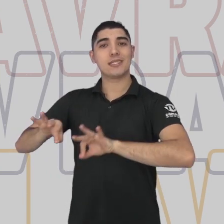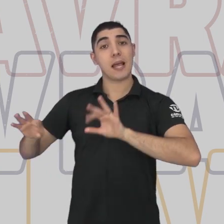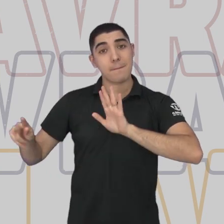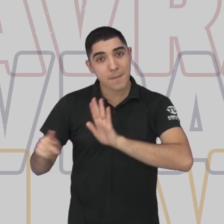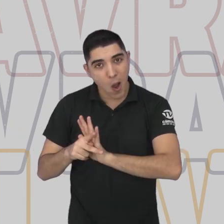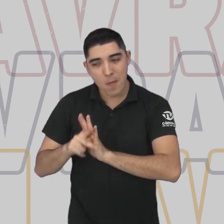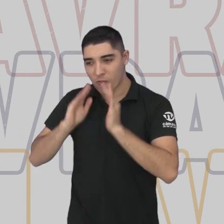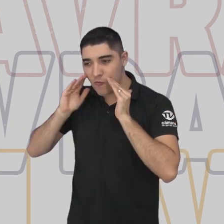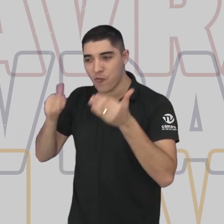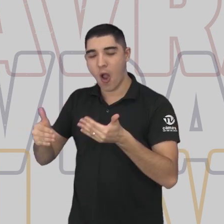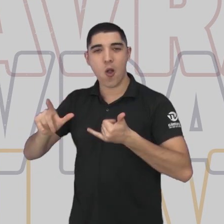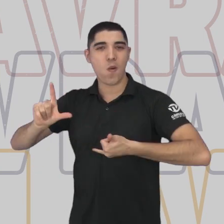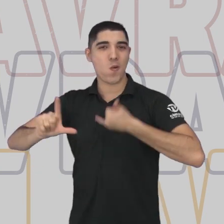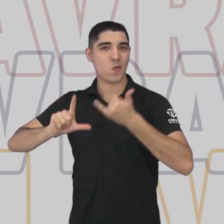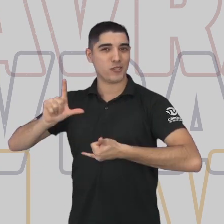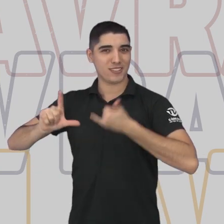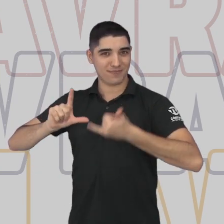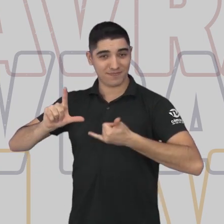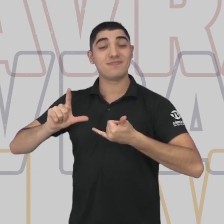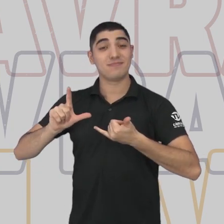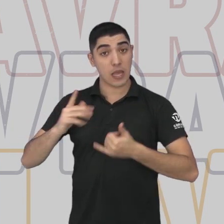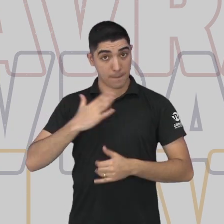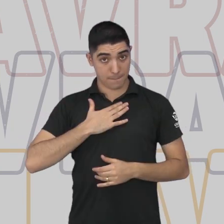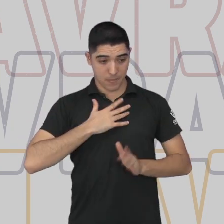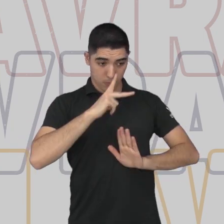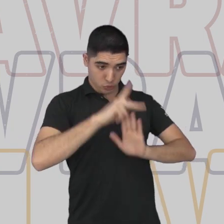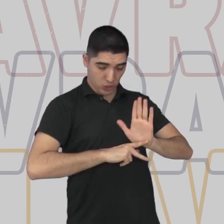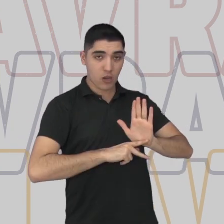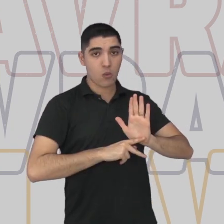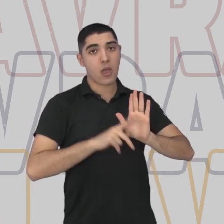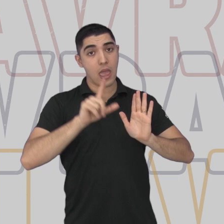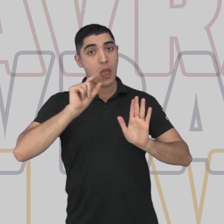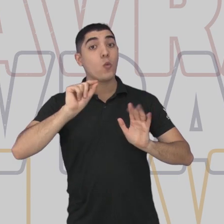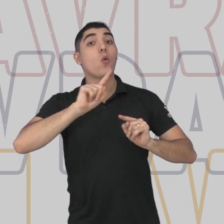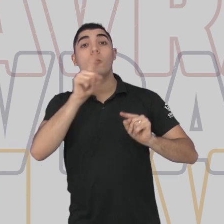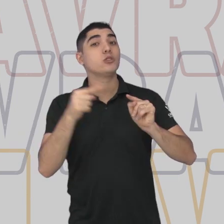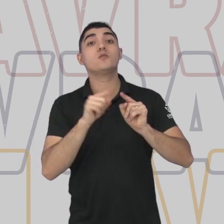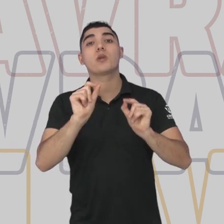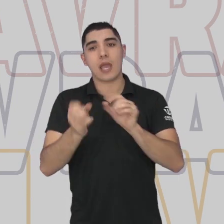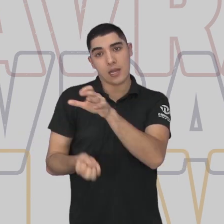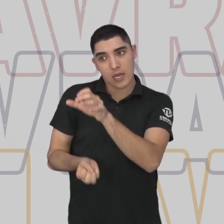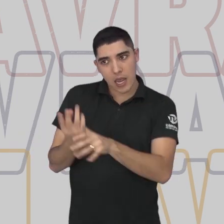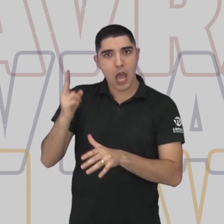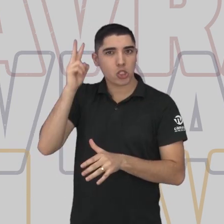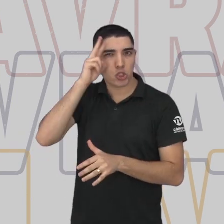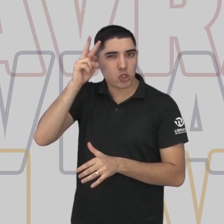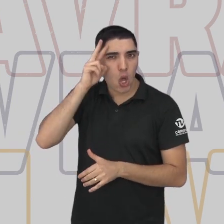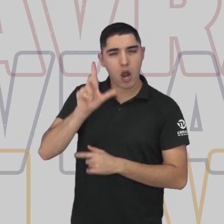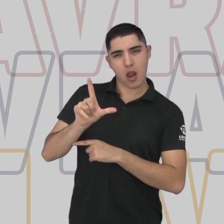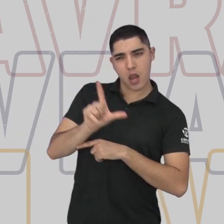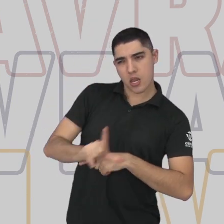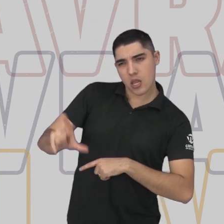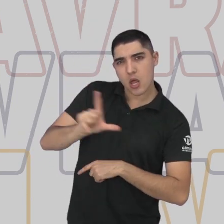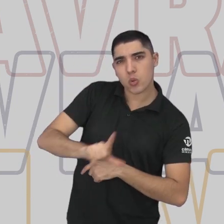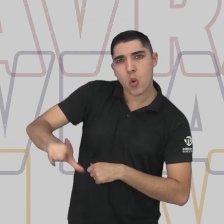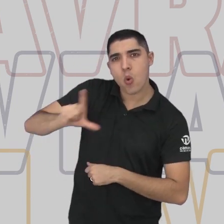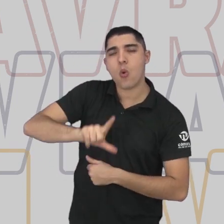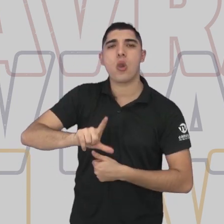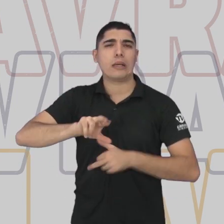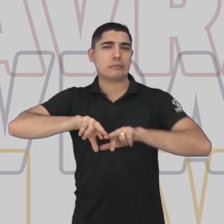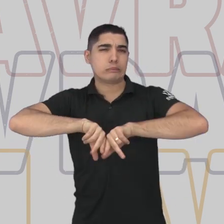né? Então, o meu projeto ele tem um trabalho de criar histórias, criar sobre literatura, falar